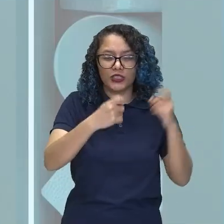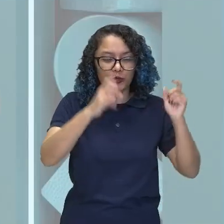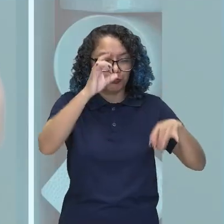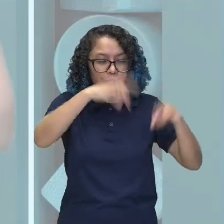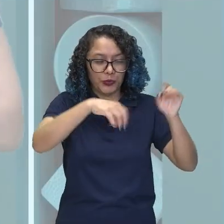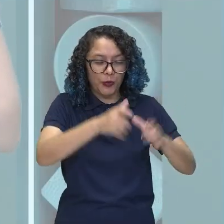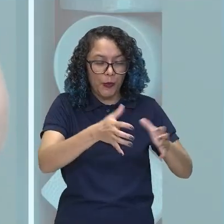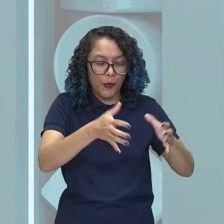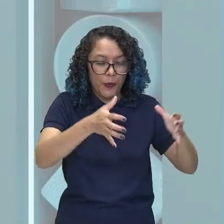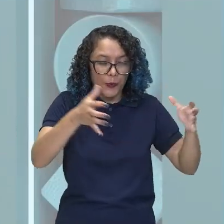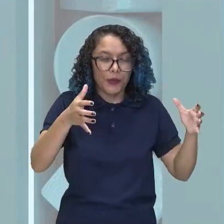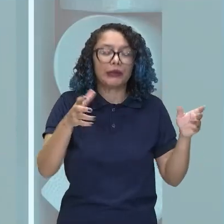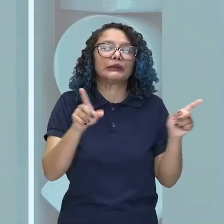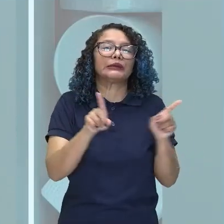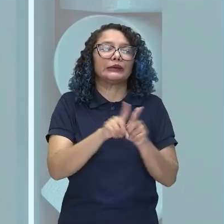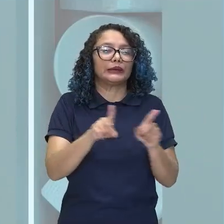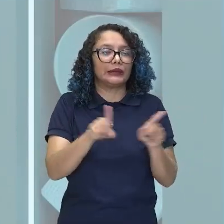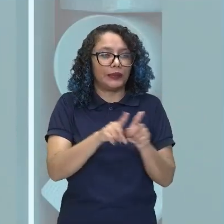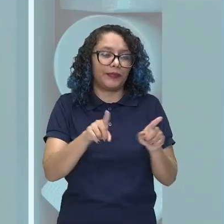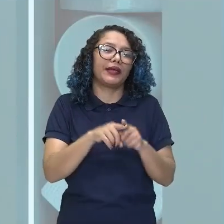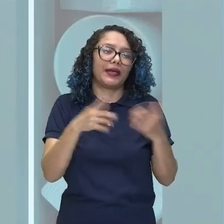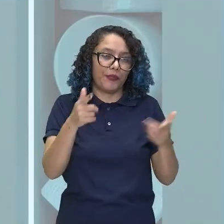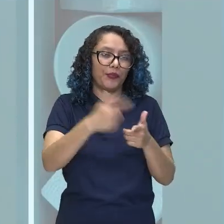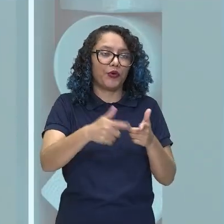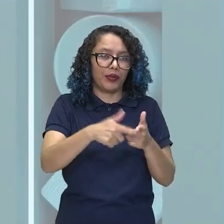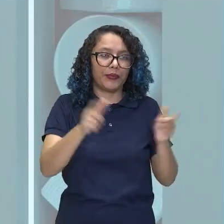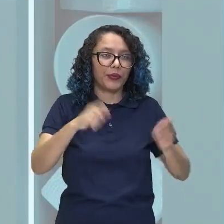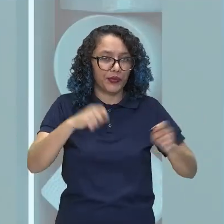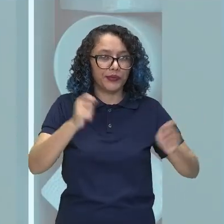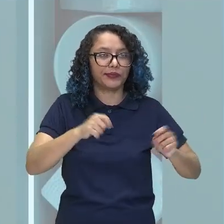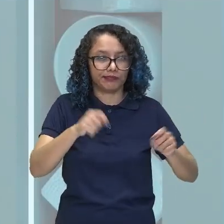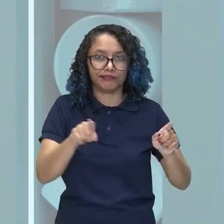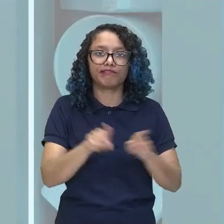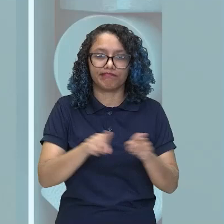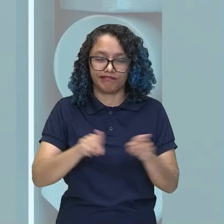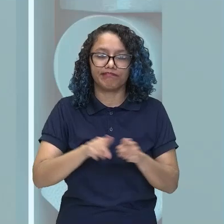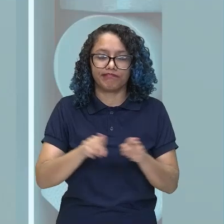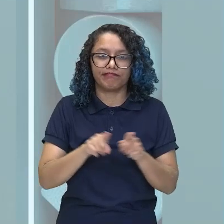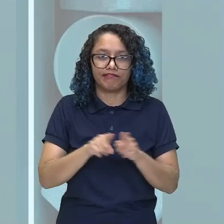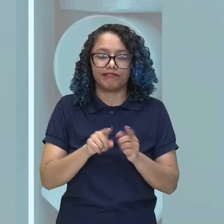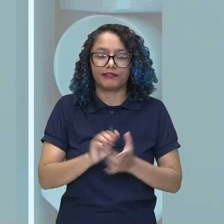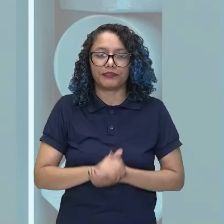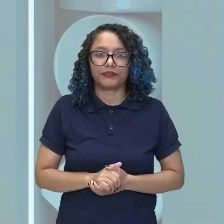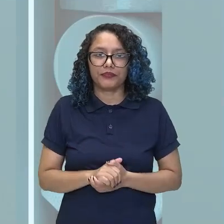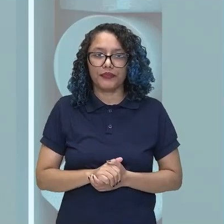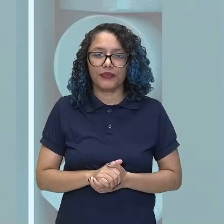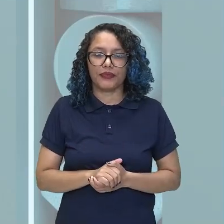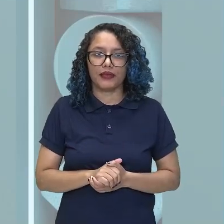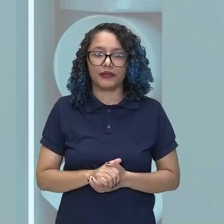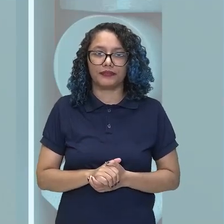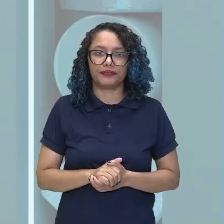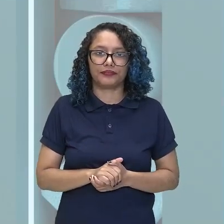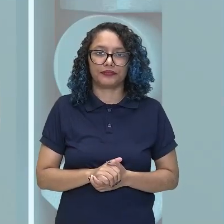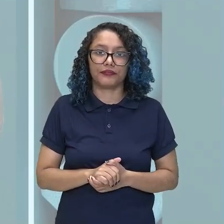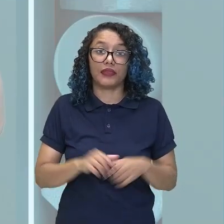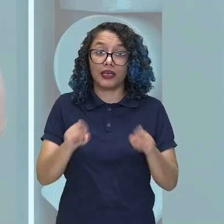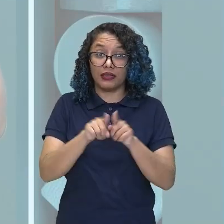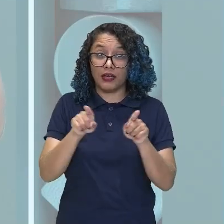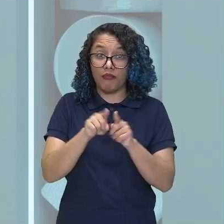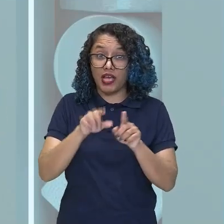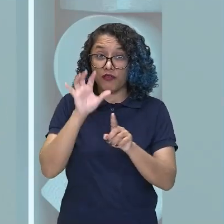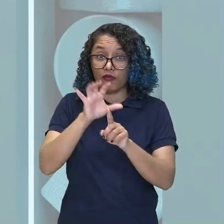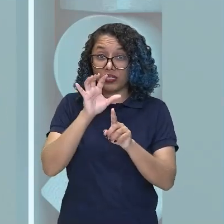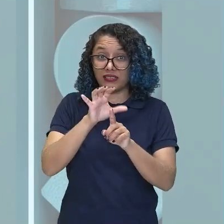exemplo, é uma das causas que pode ocasionar devido a isso. E a manipulação do teu